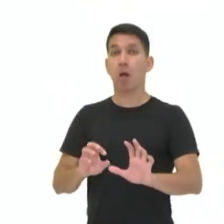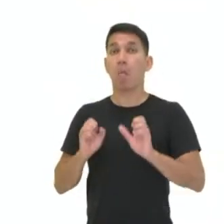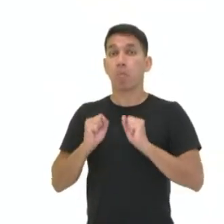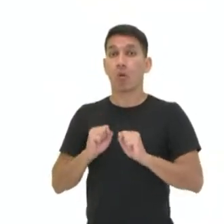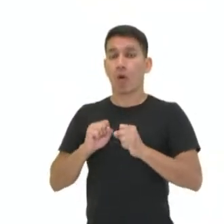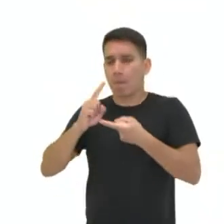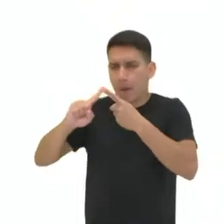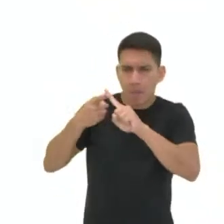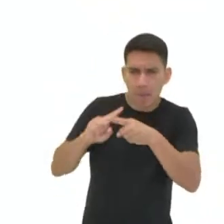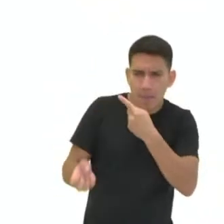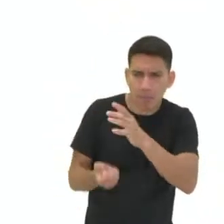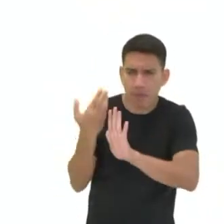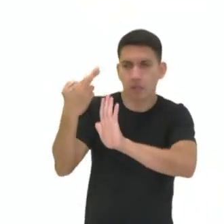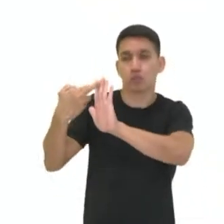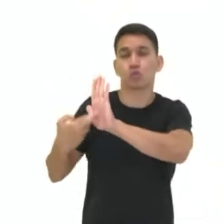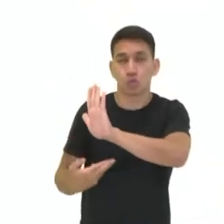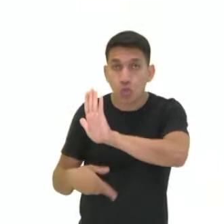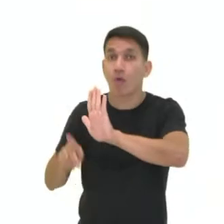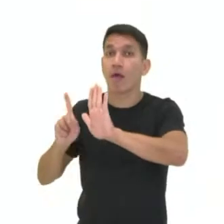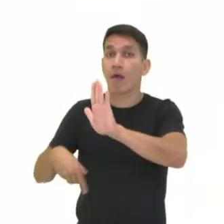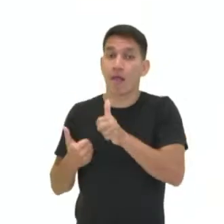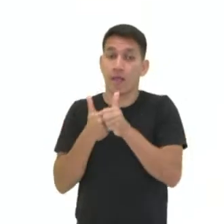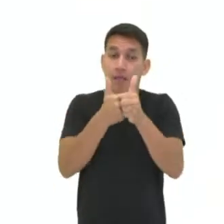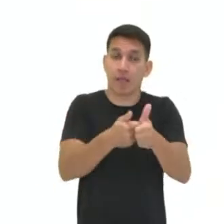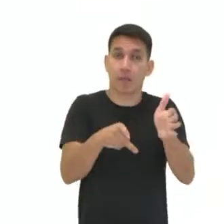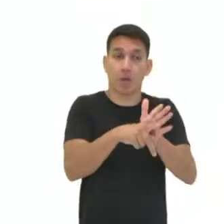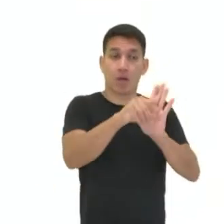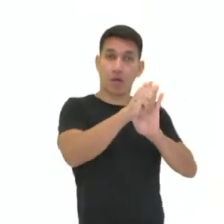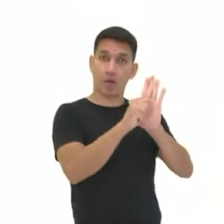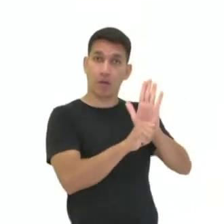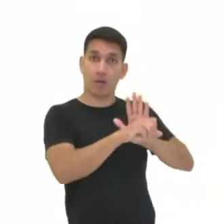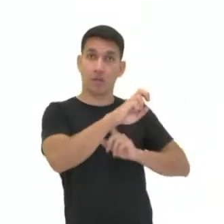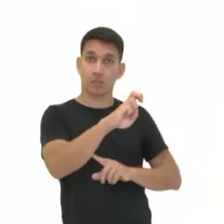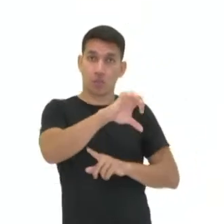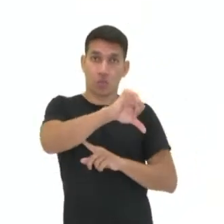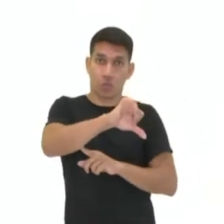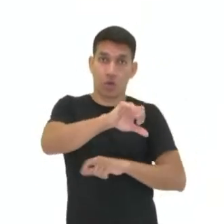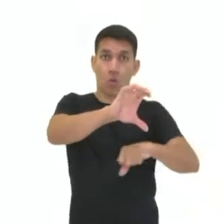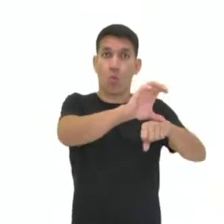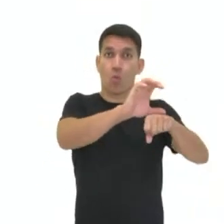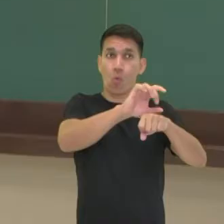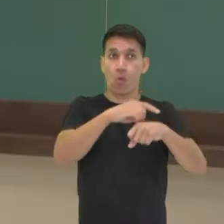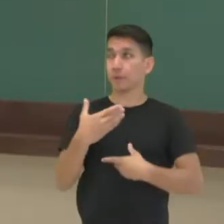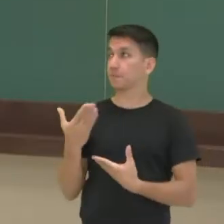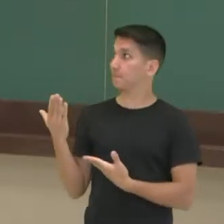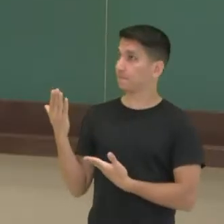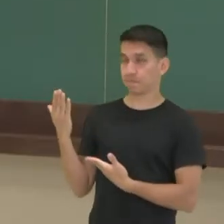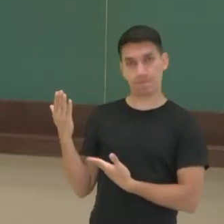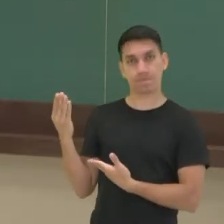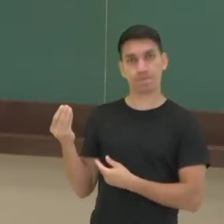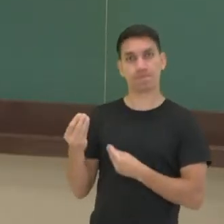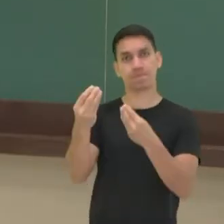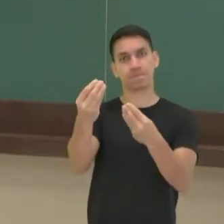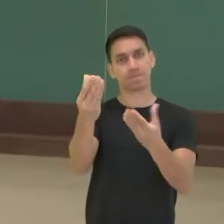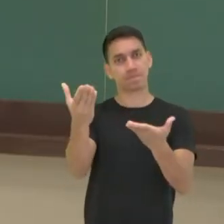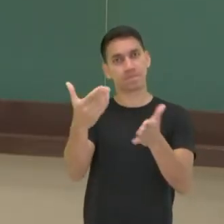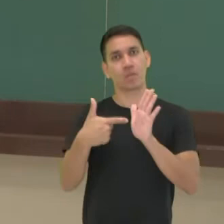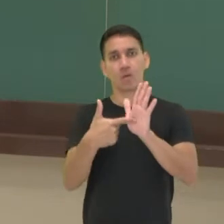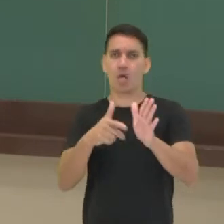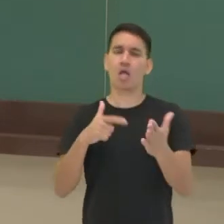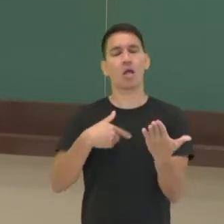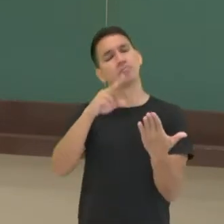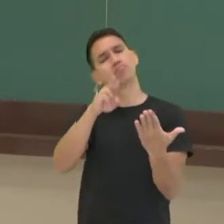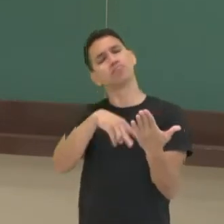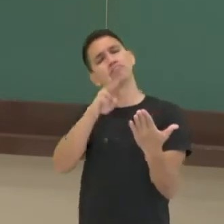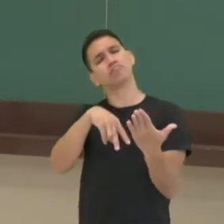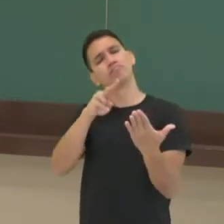a quais são atos normativos previstos no artigo 59 da Constituição Federal. Daqui que eu estava lendo no início da